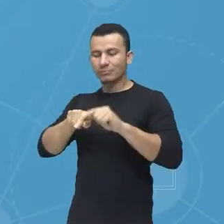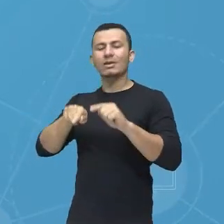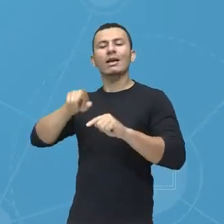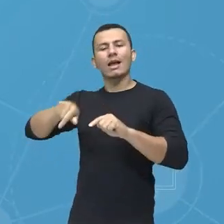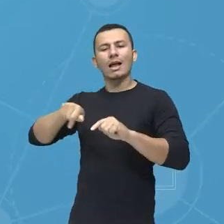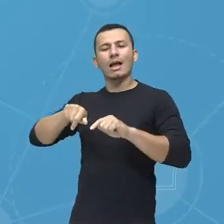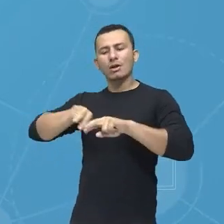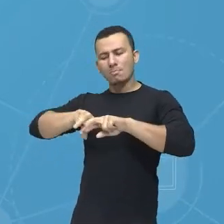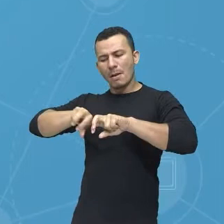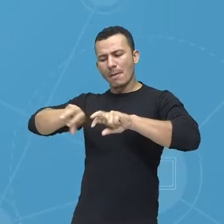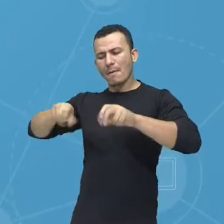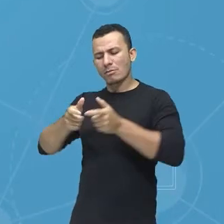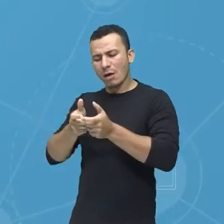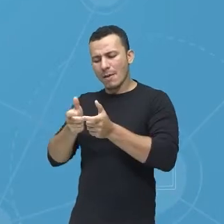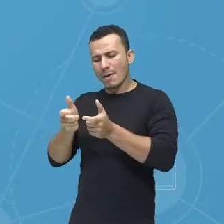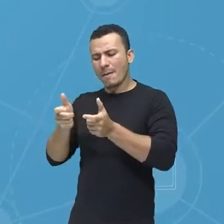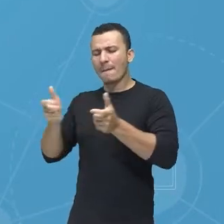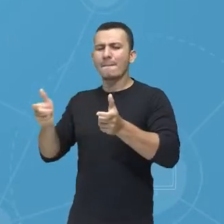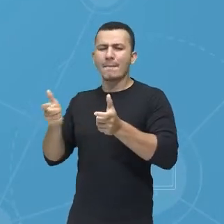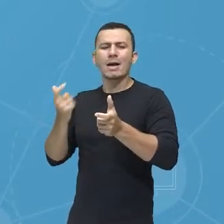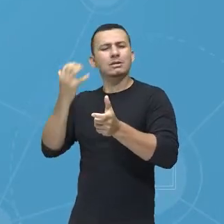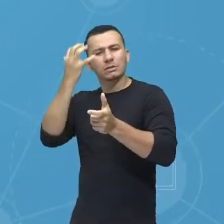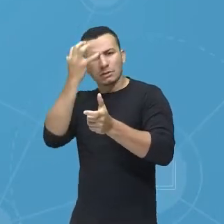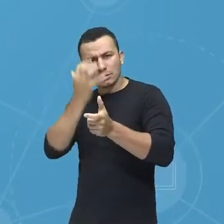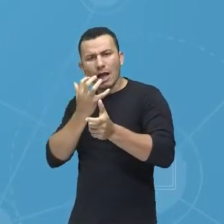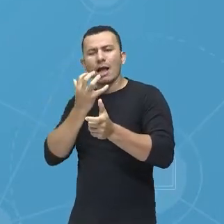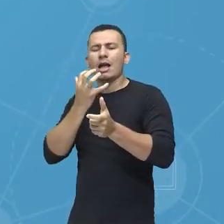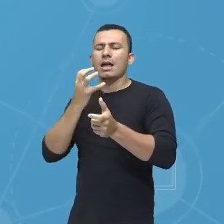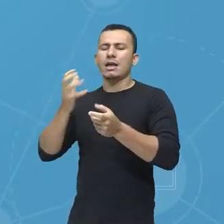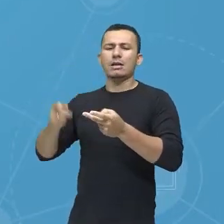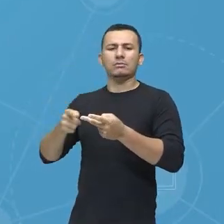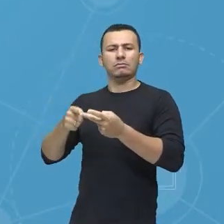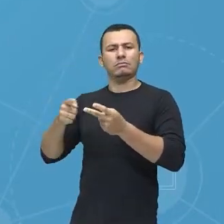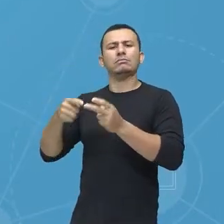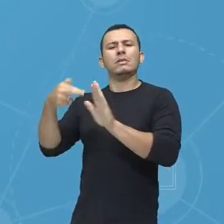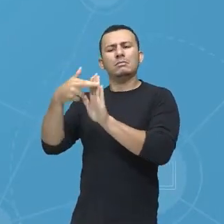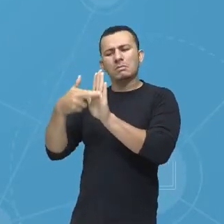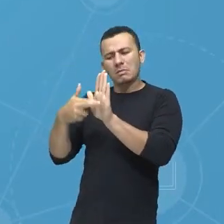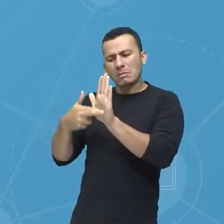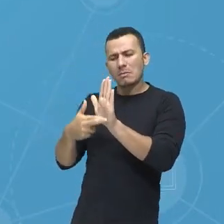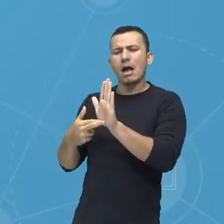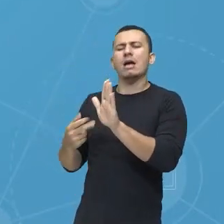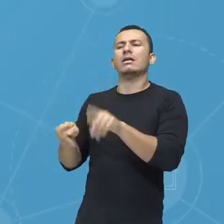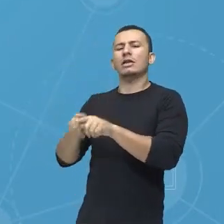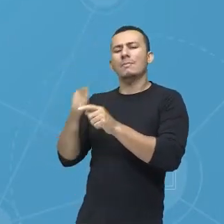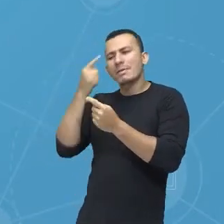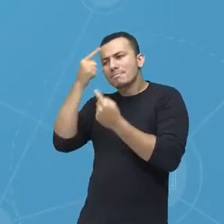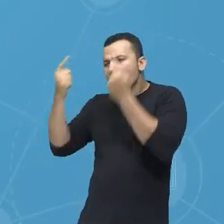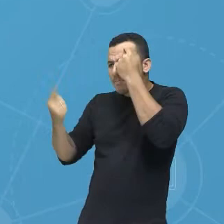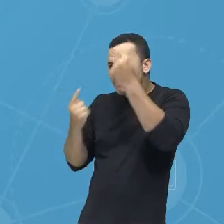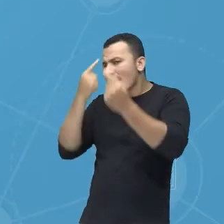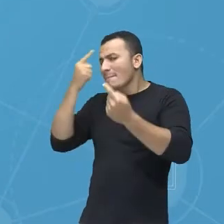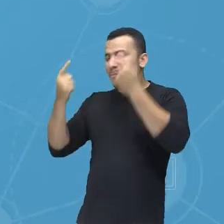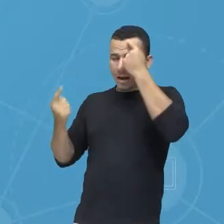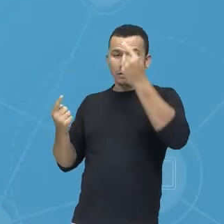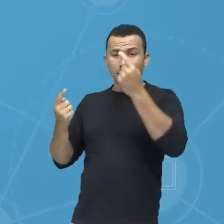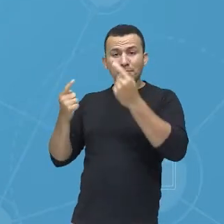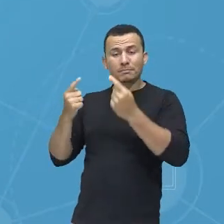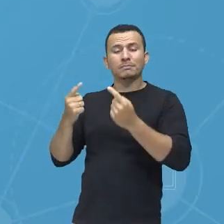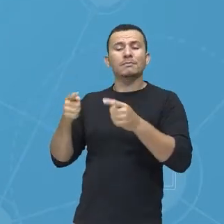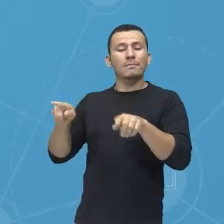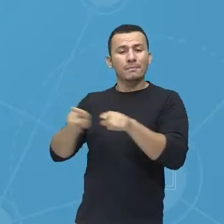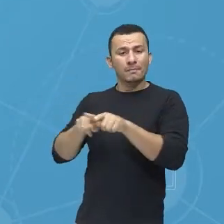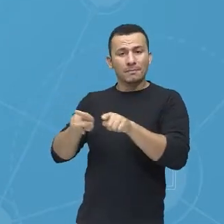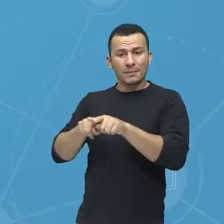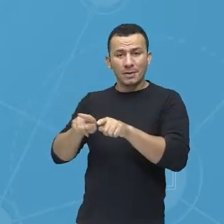forma bem mais séria, de uma forma bem mais criativa e, acima de tudo, de uma